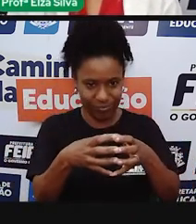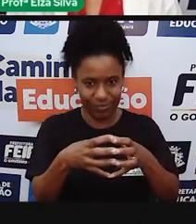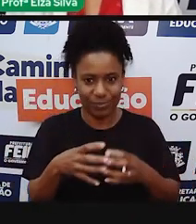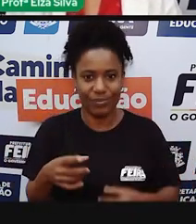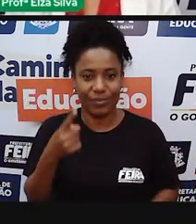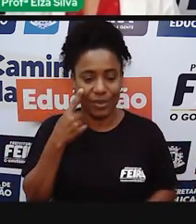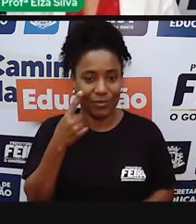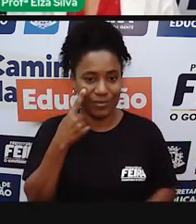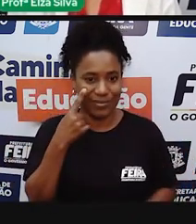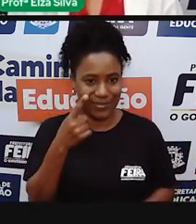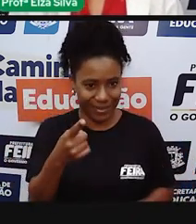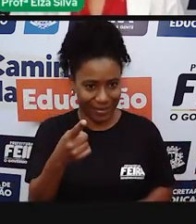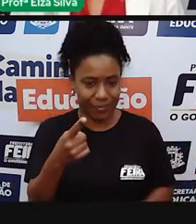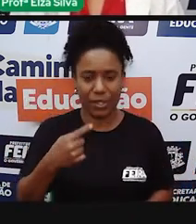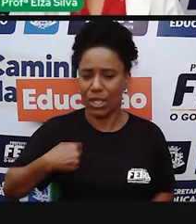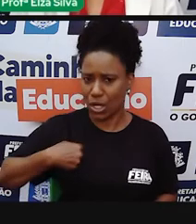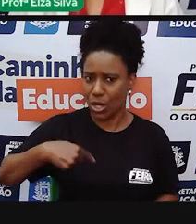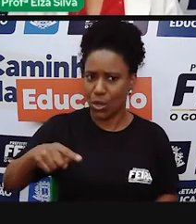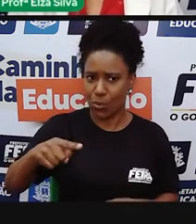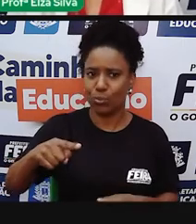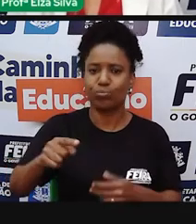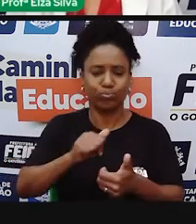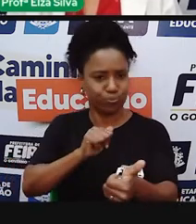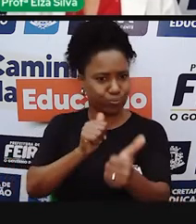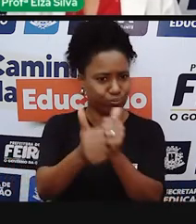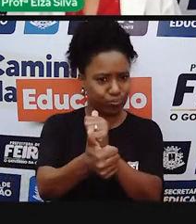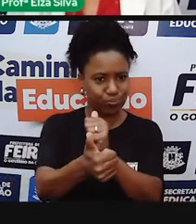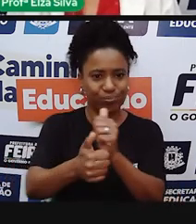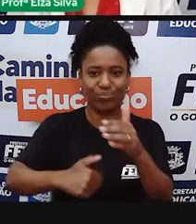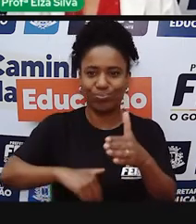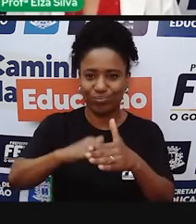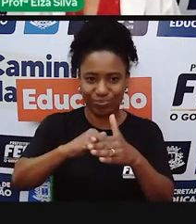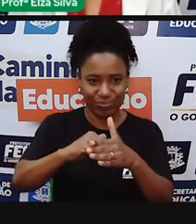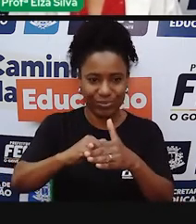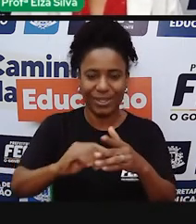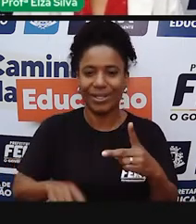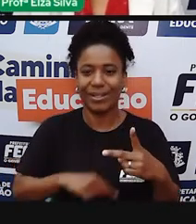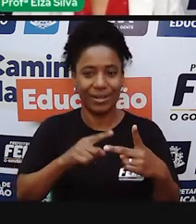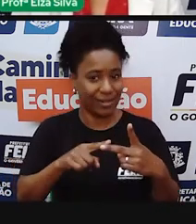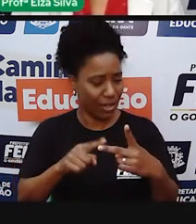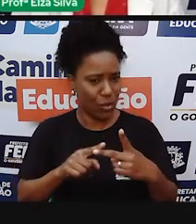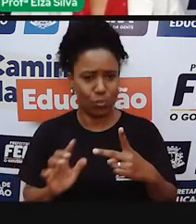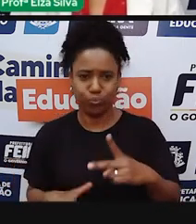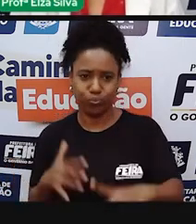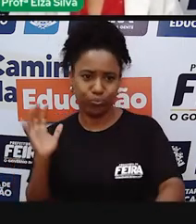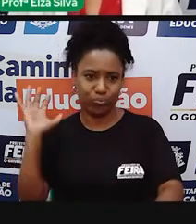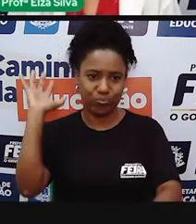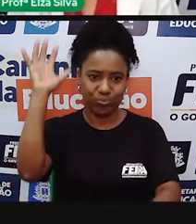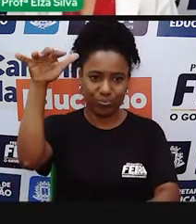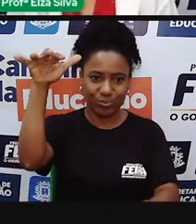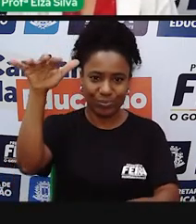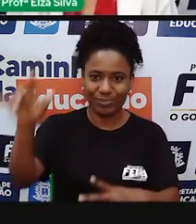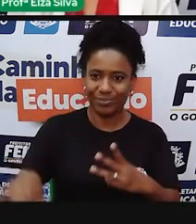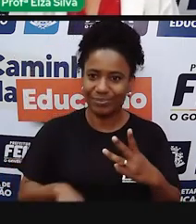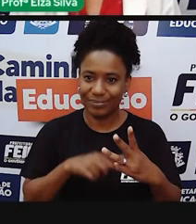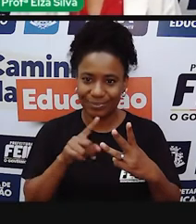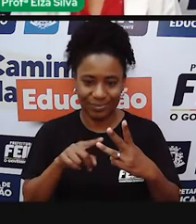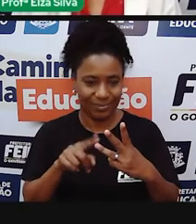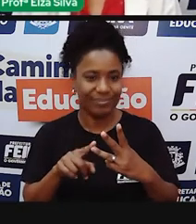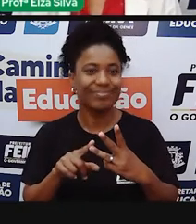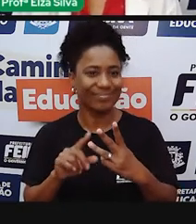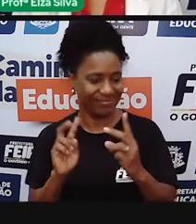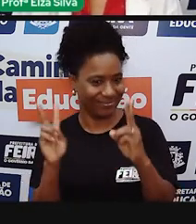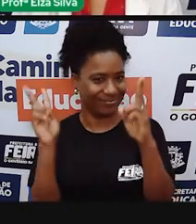play soccer. Eu jogo futebol. I play basketball. Eu jogo basquetebol. I play volleyball. Eu